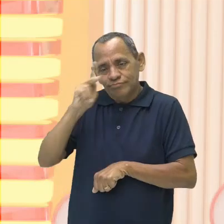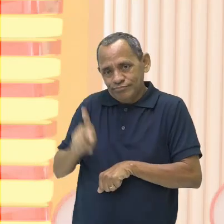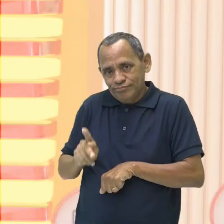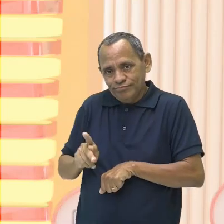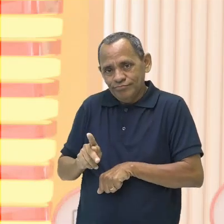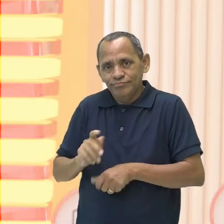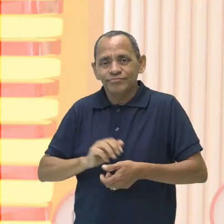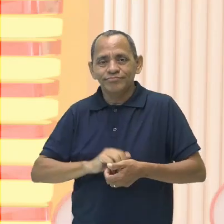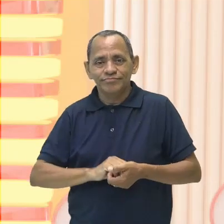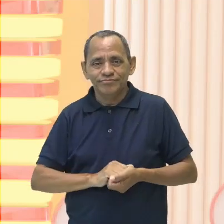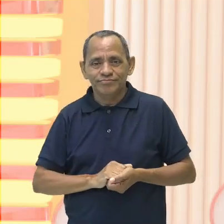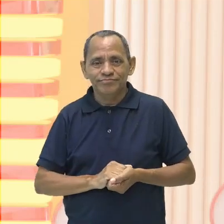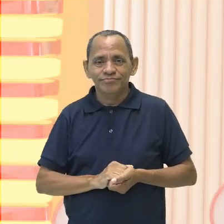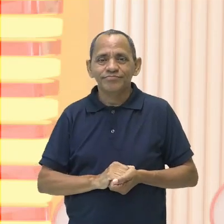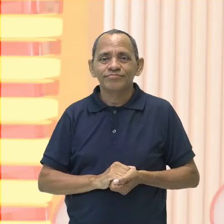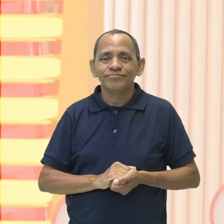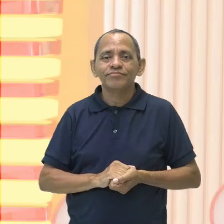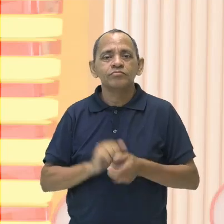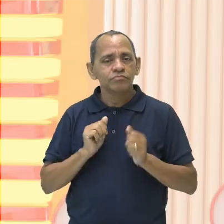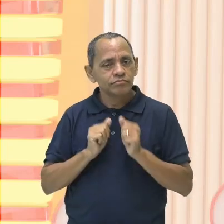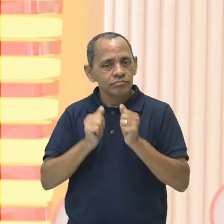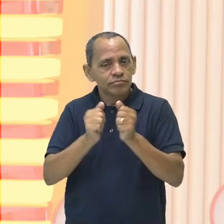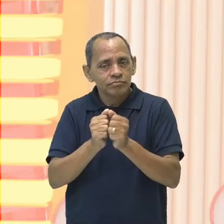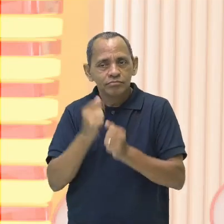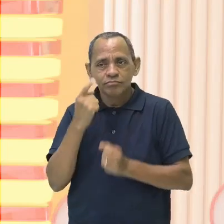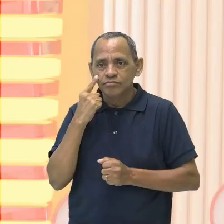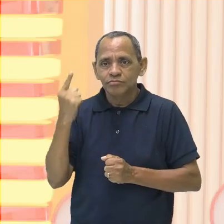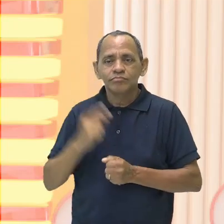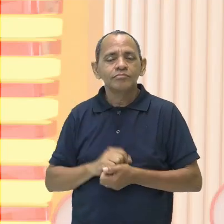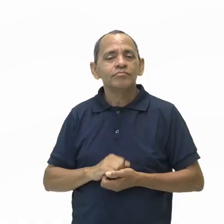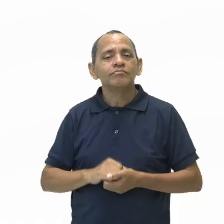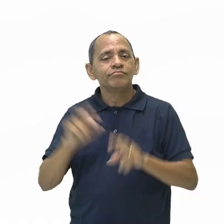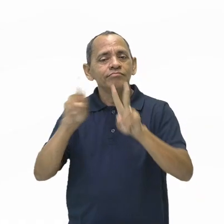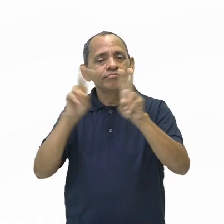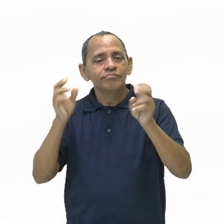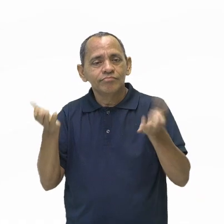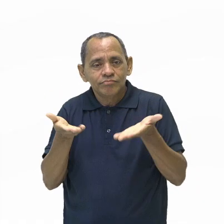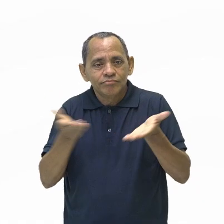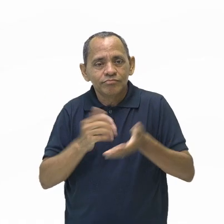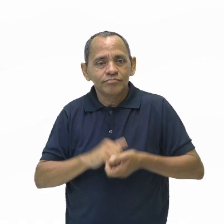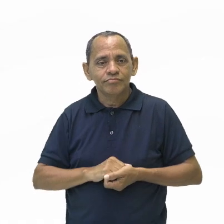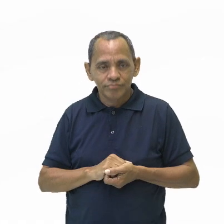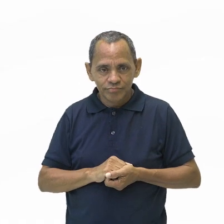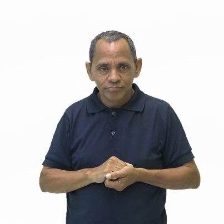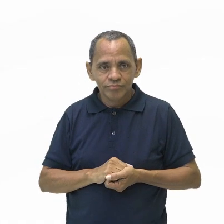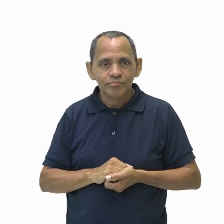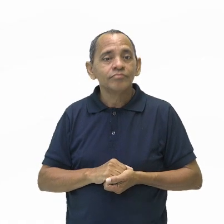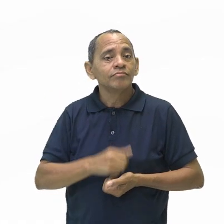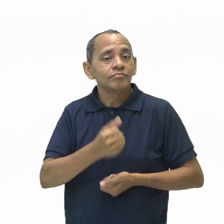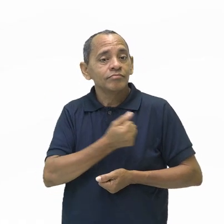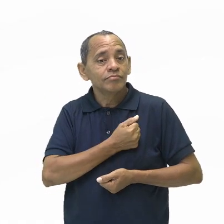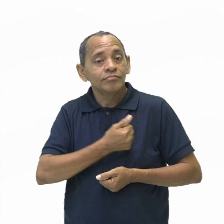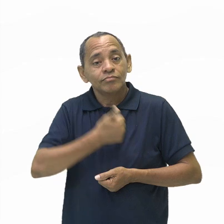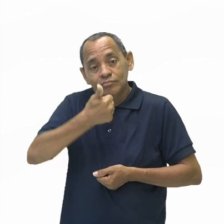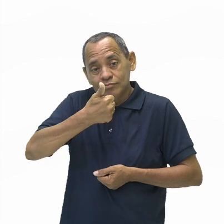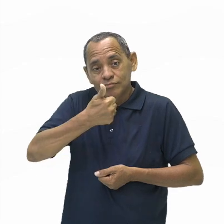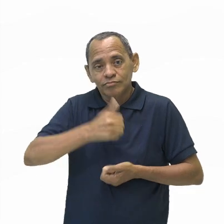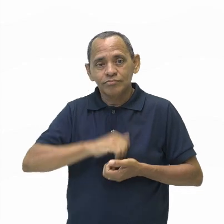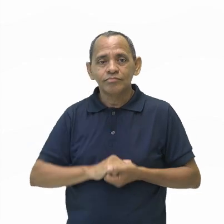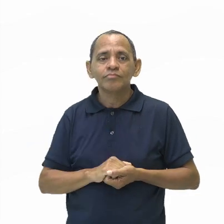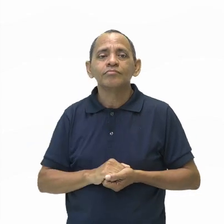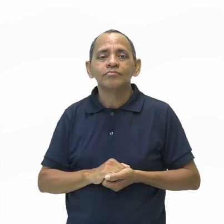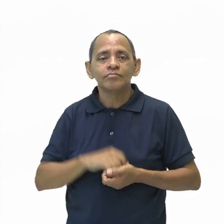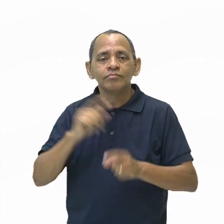de História. Acompanhem comigo o objeto de conhecimento desta aula. Aula 1, objeto de